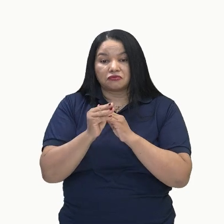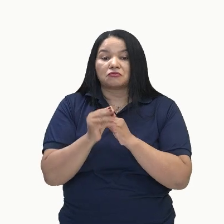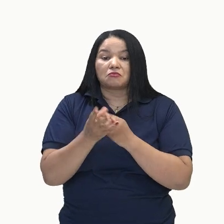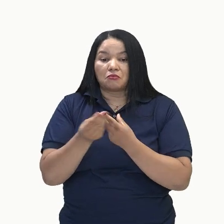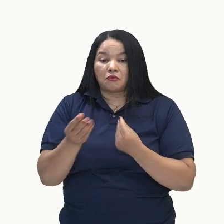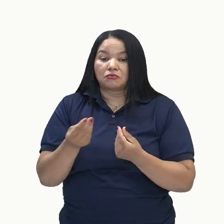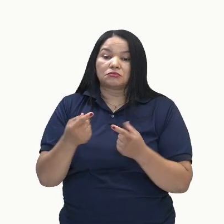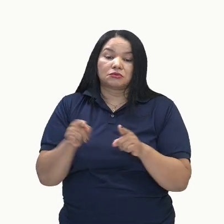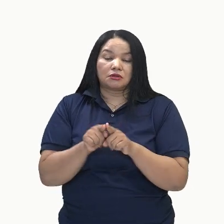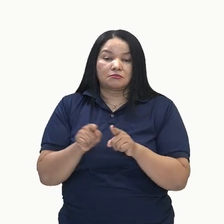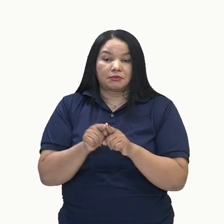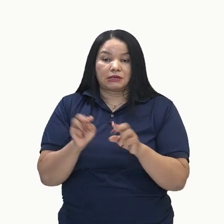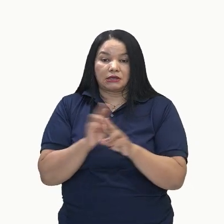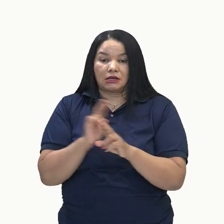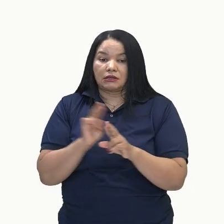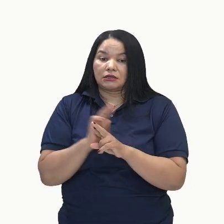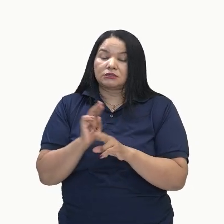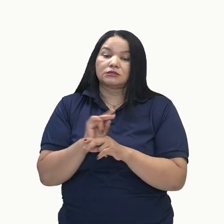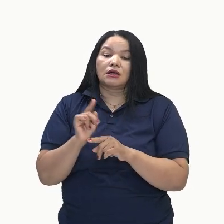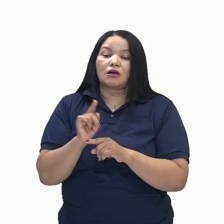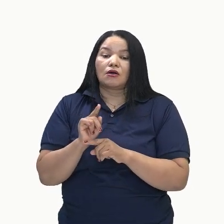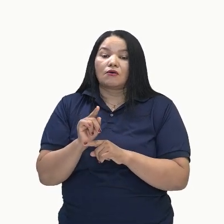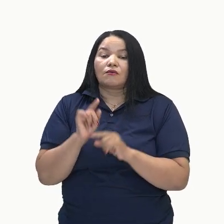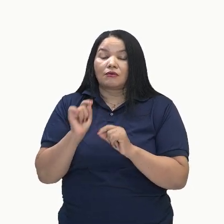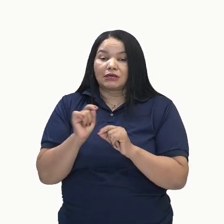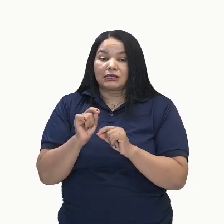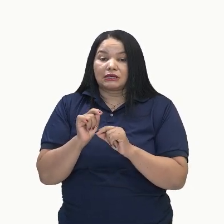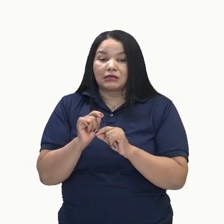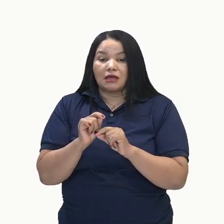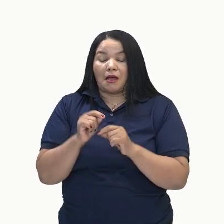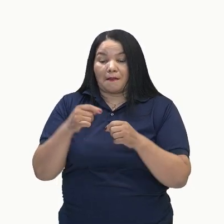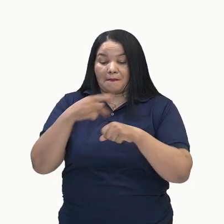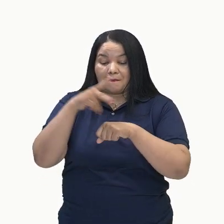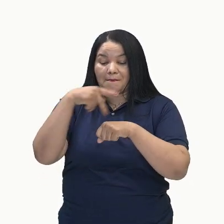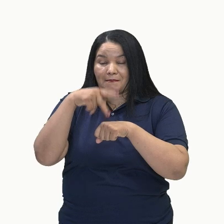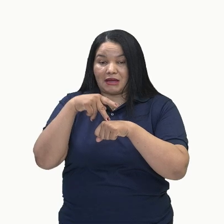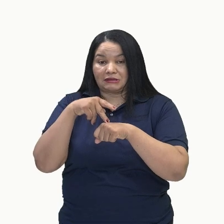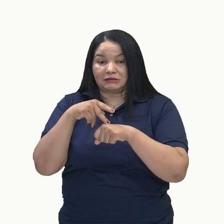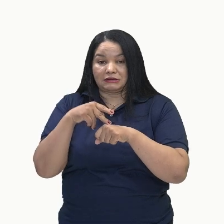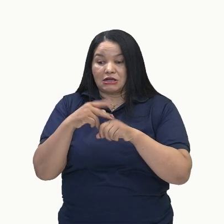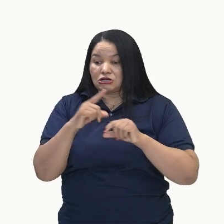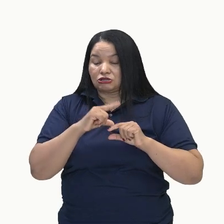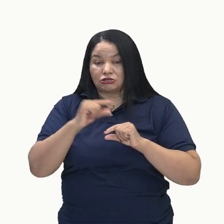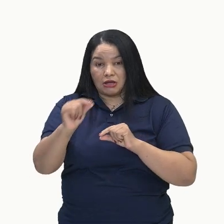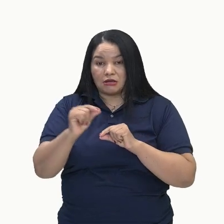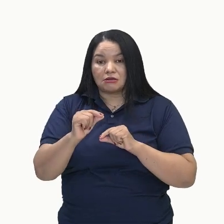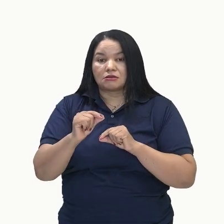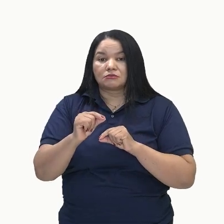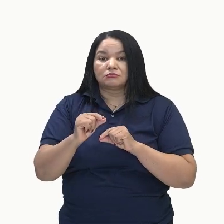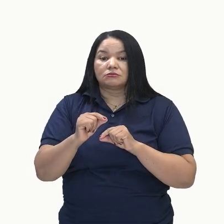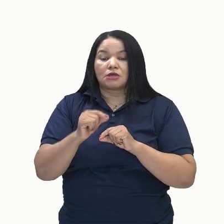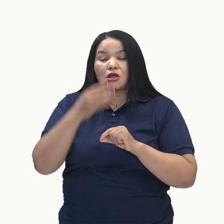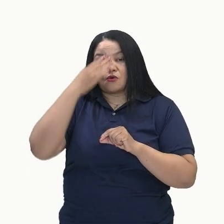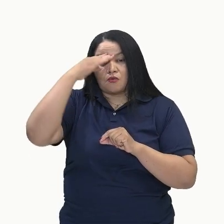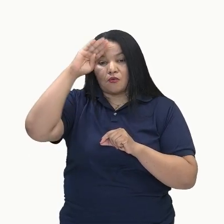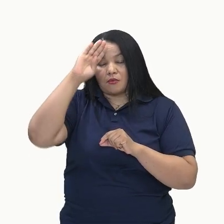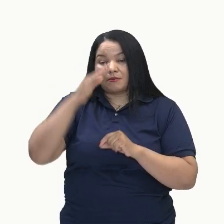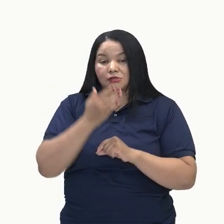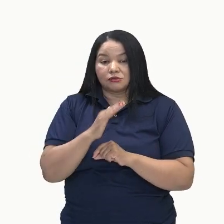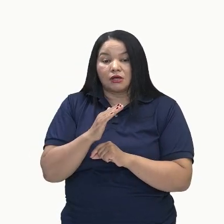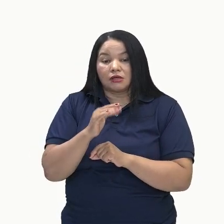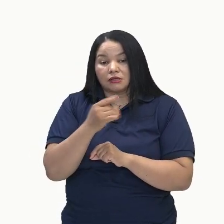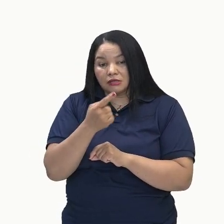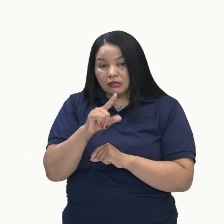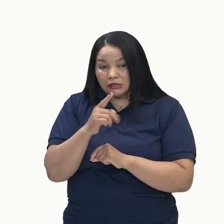aí em relação a sair do seu país, né, Cuba, no caso, com 13%,